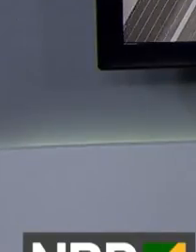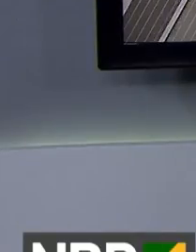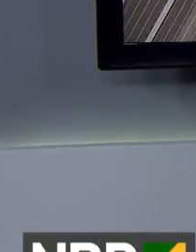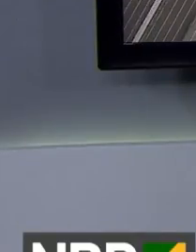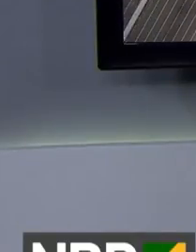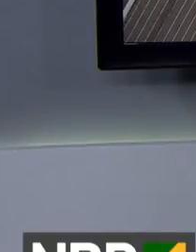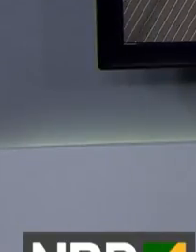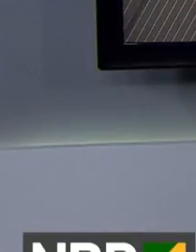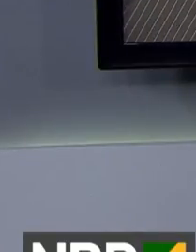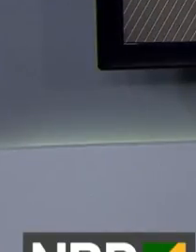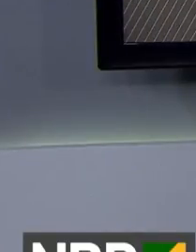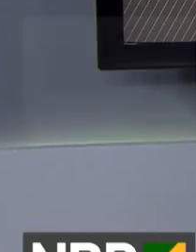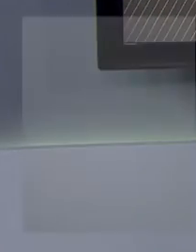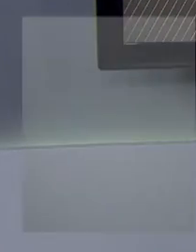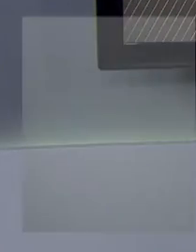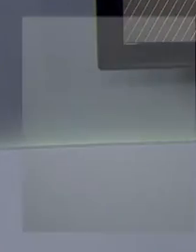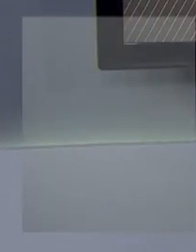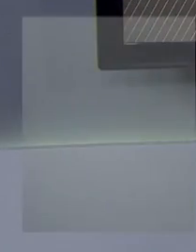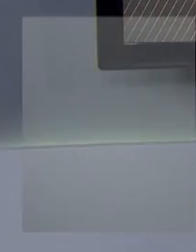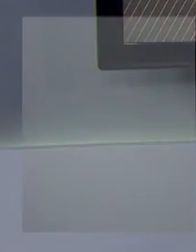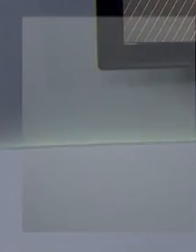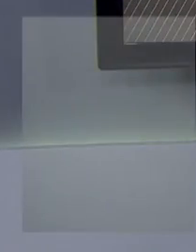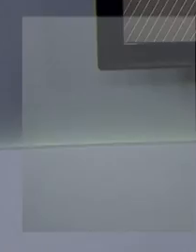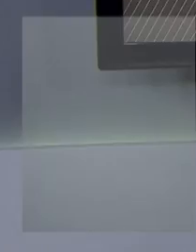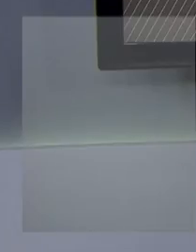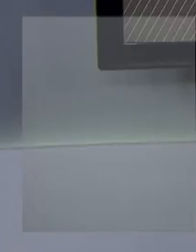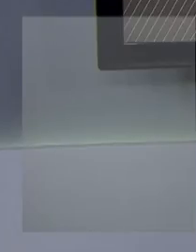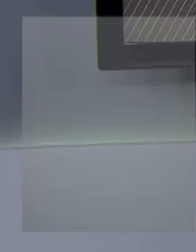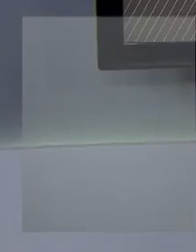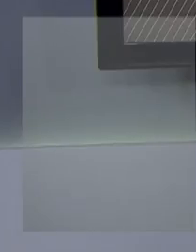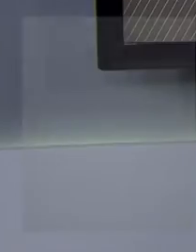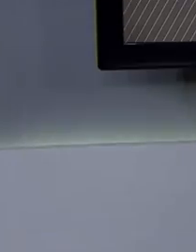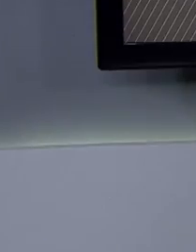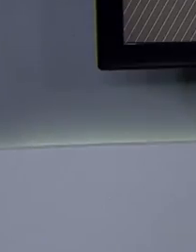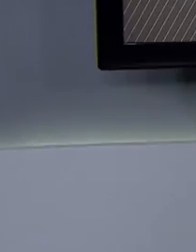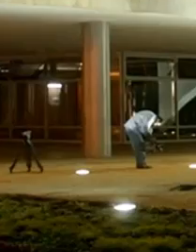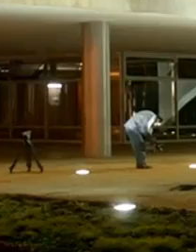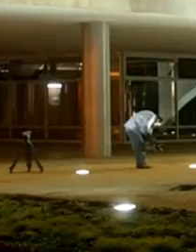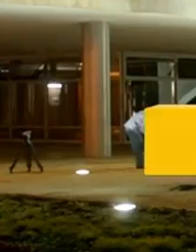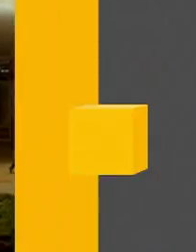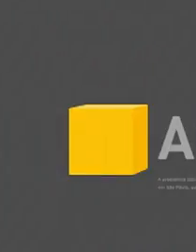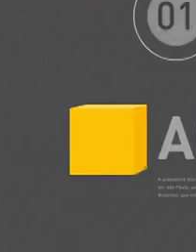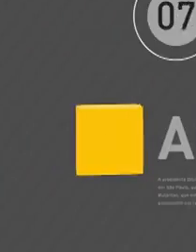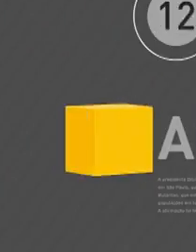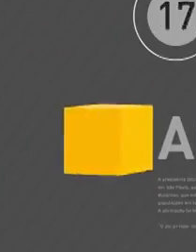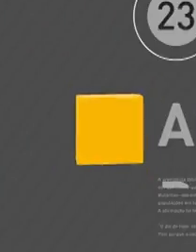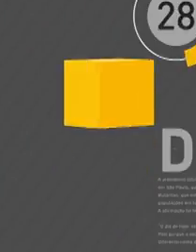NBR, a TV do Governo Federal.